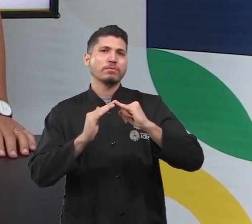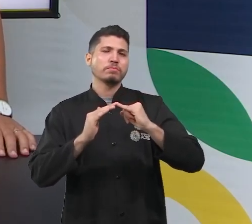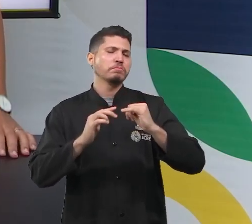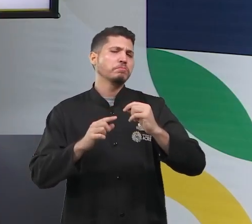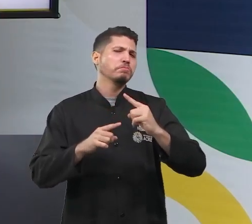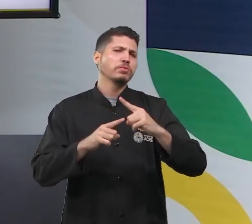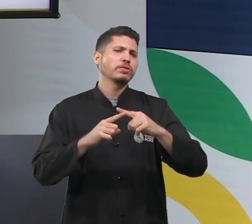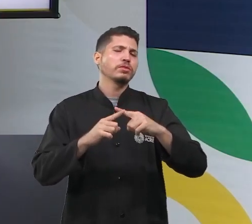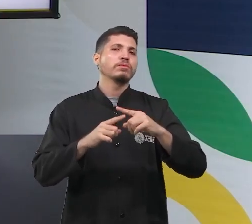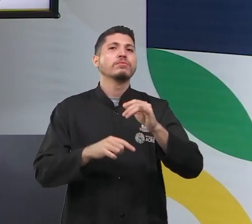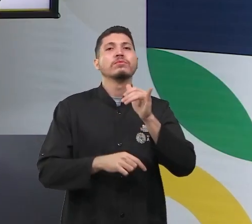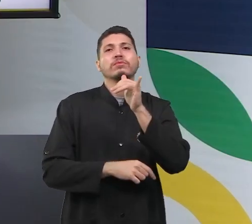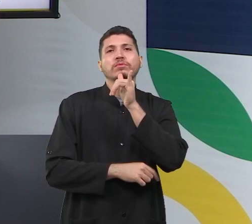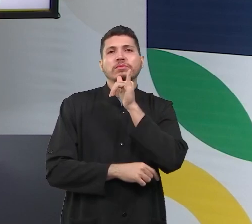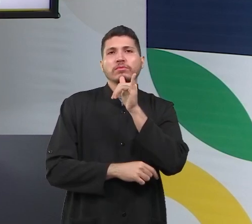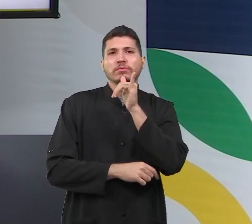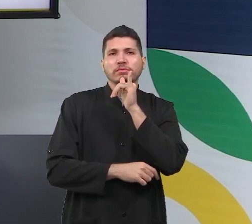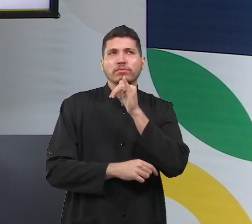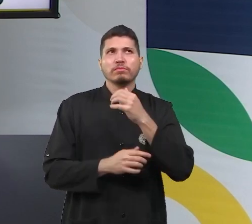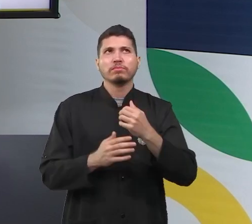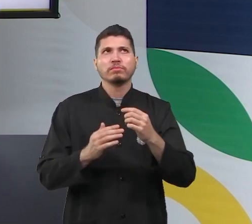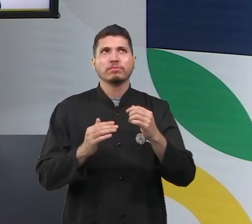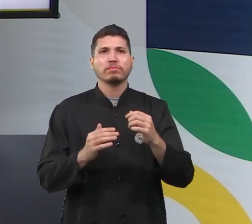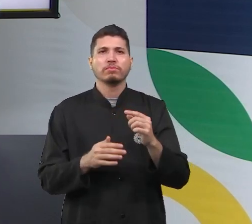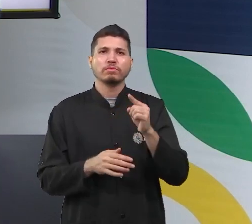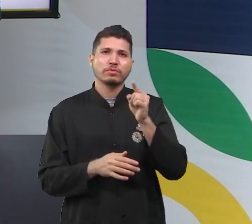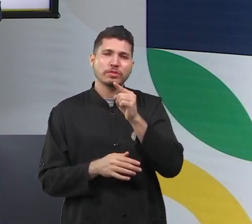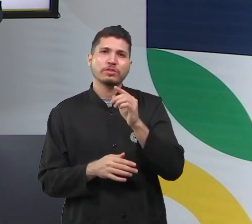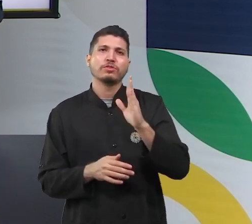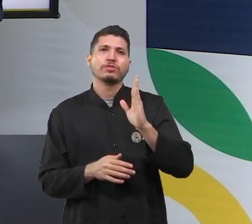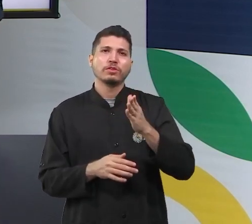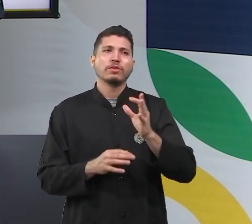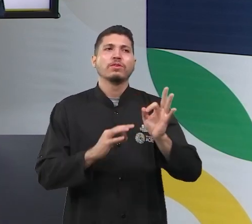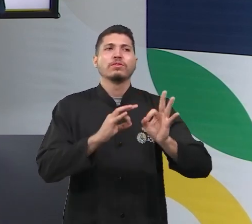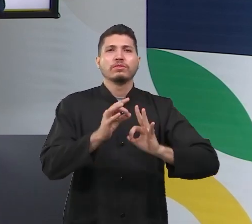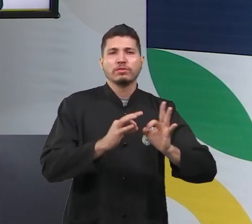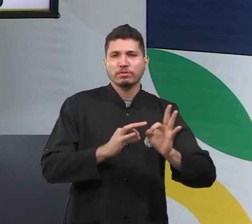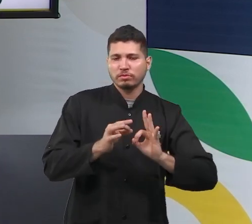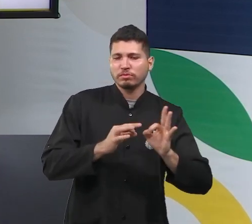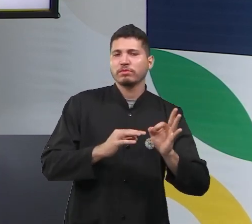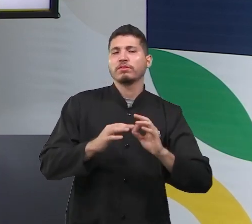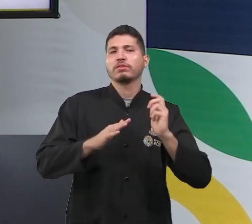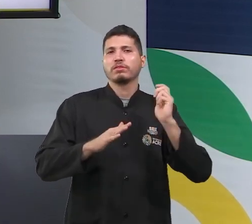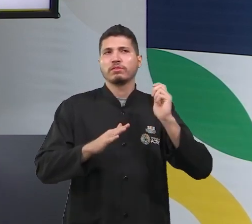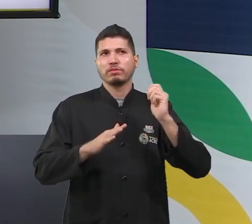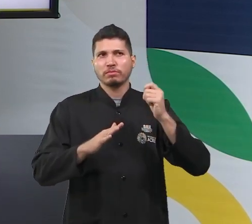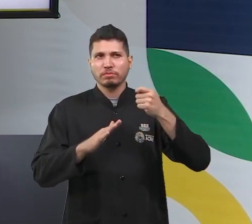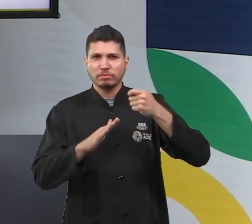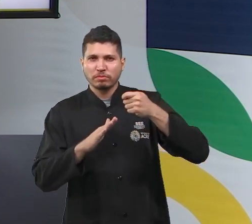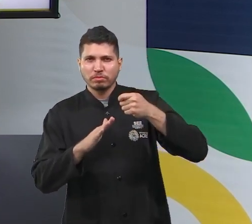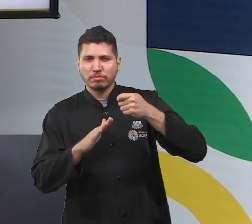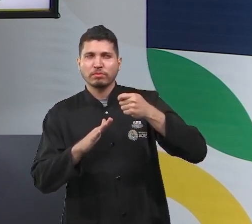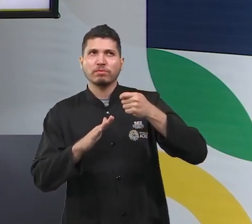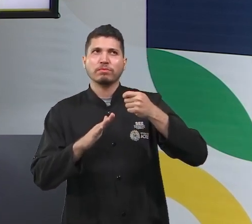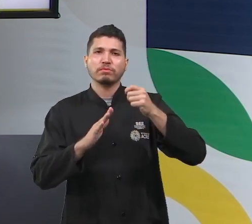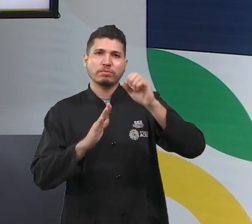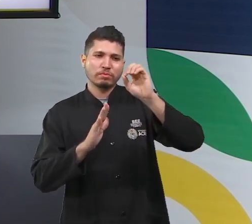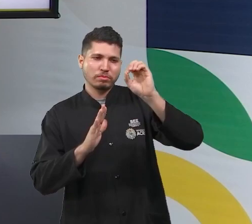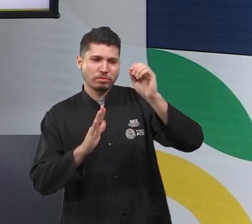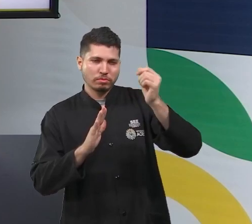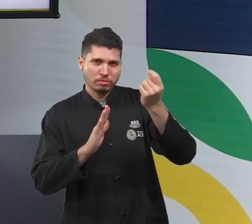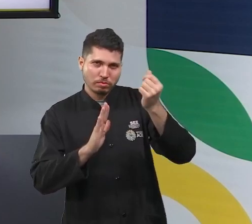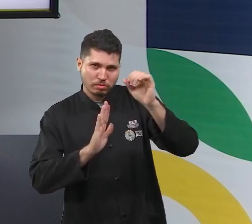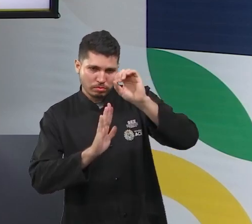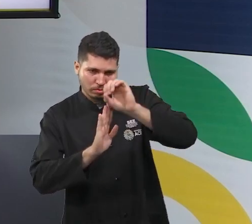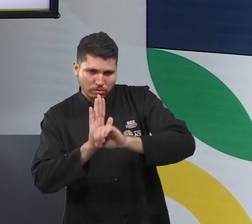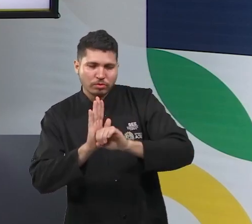para quando você já estiver com um orçamento organizado. E aí você pode ir para a área do investimento. Já